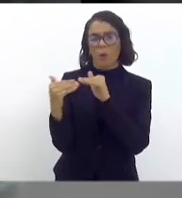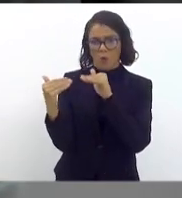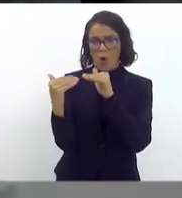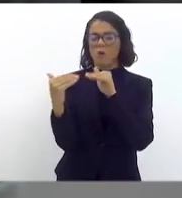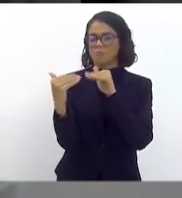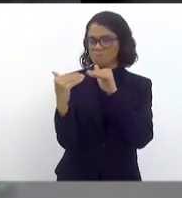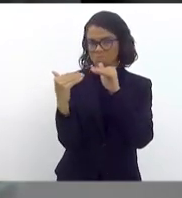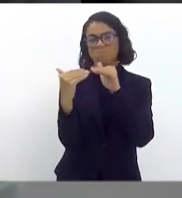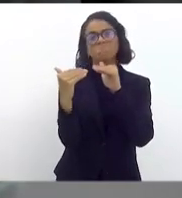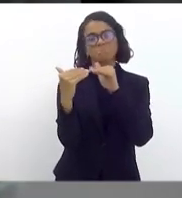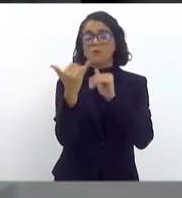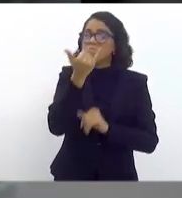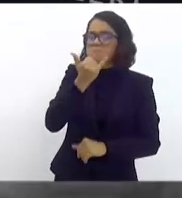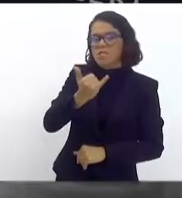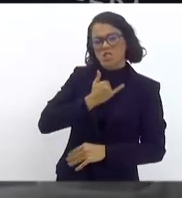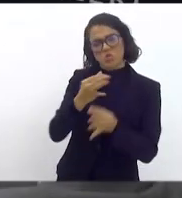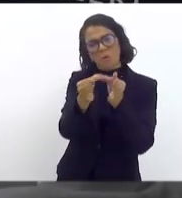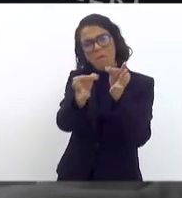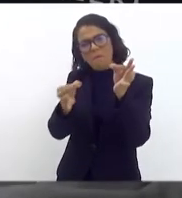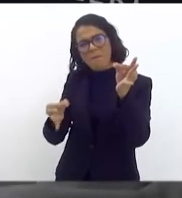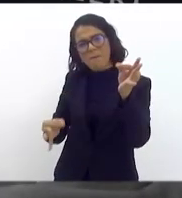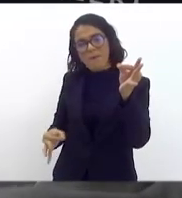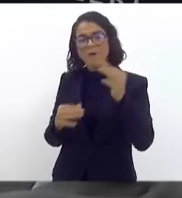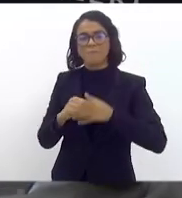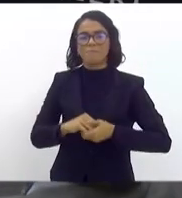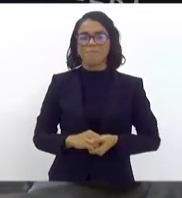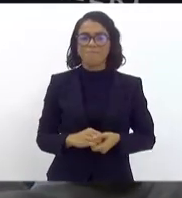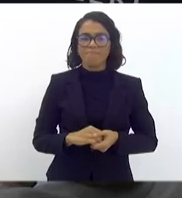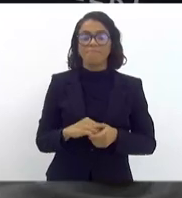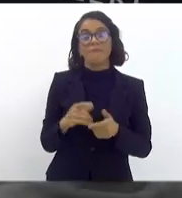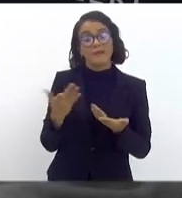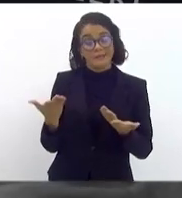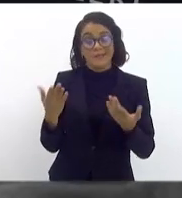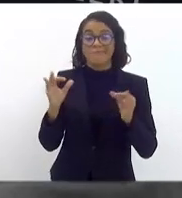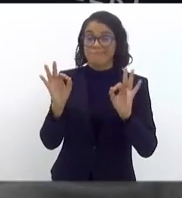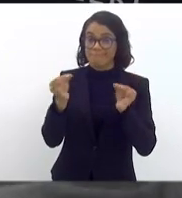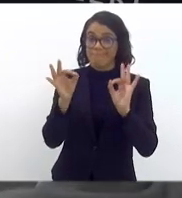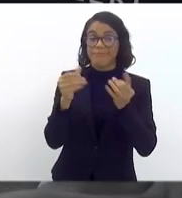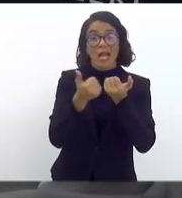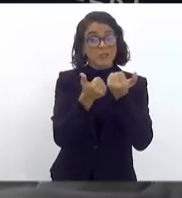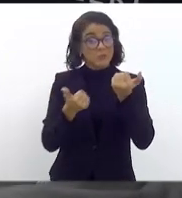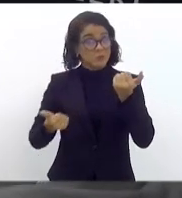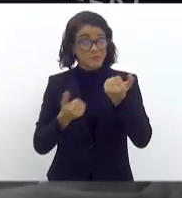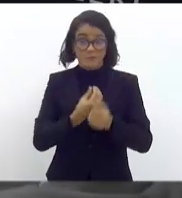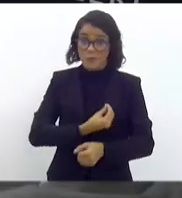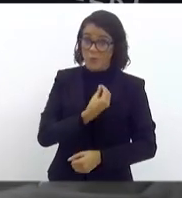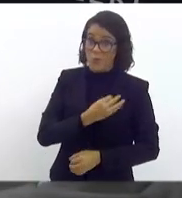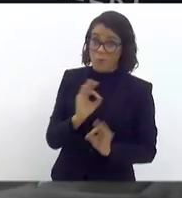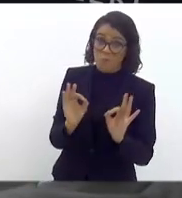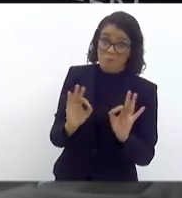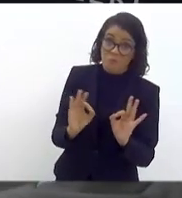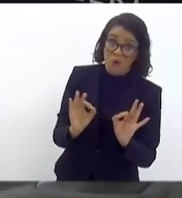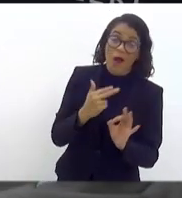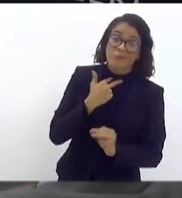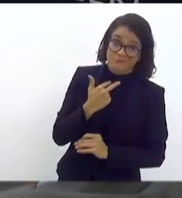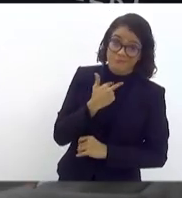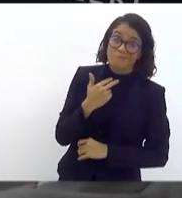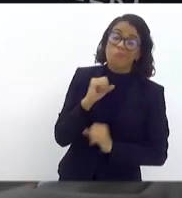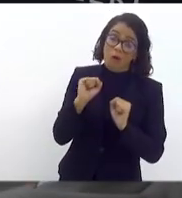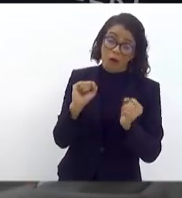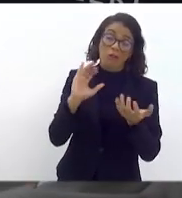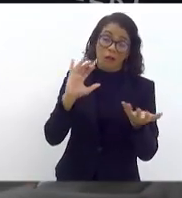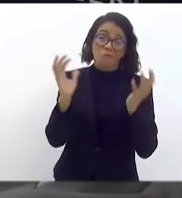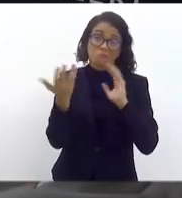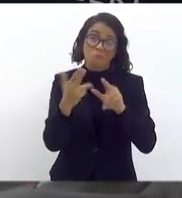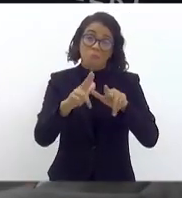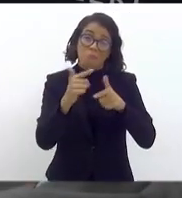palavras de Vossa Excelência. Desculpe me alongar, mas... aspecto, tá? Muito embora a superintendente não possa vir, eventualmente isso pode acontecer, por